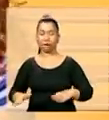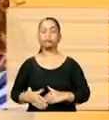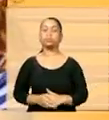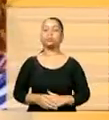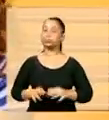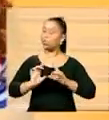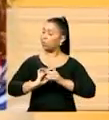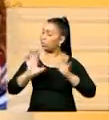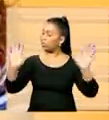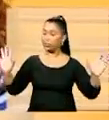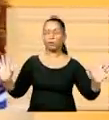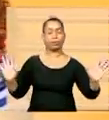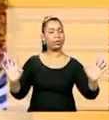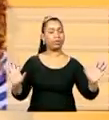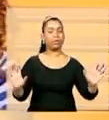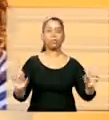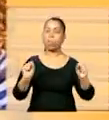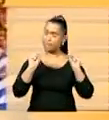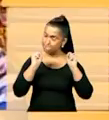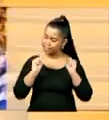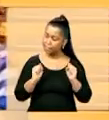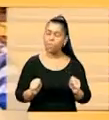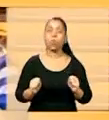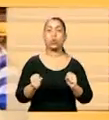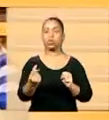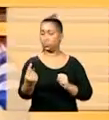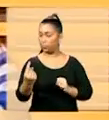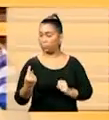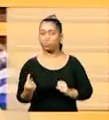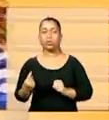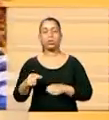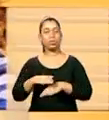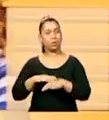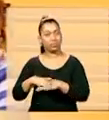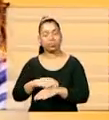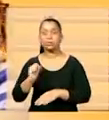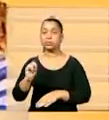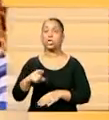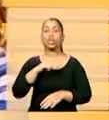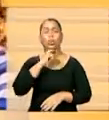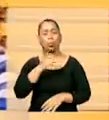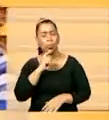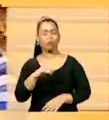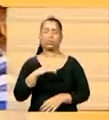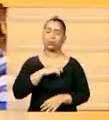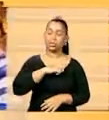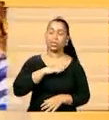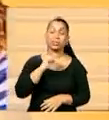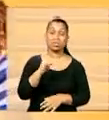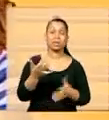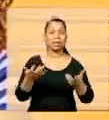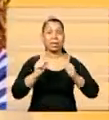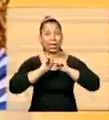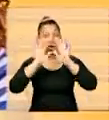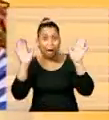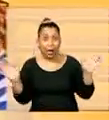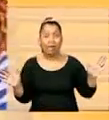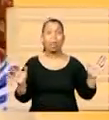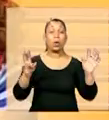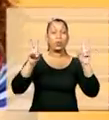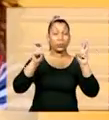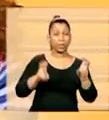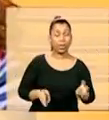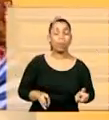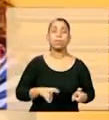pode procurar por livre demanda, se tiver alguma dúvida, se quiser esclarecer alguma questão, ele vai chegar até o Sereste ou ligar até o Sereste,